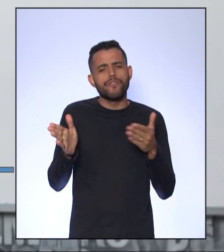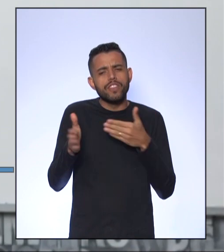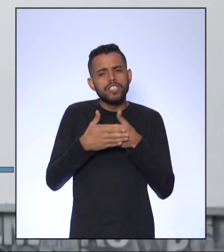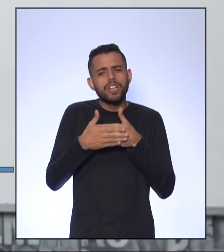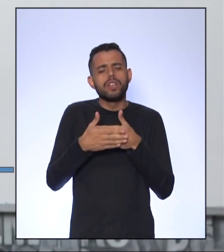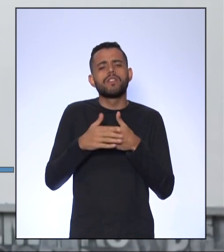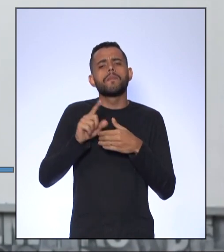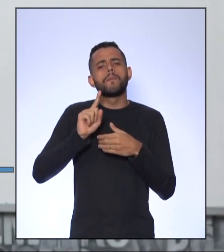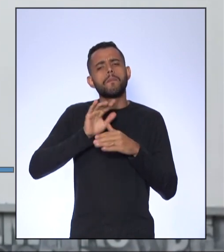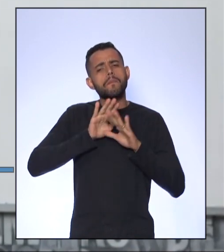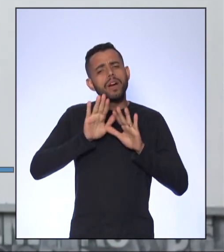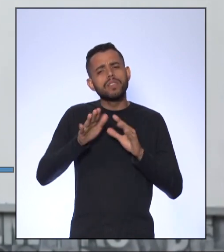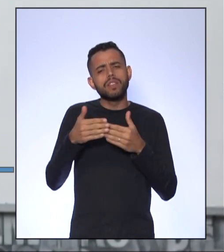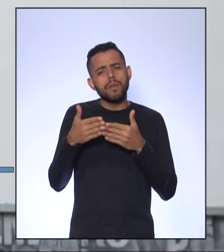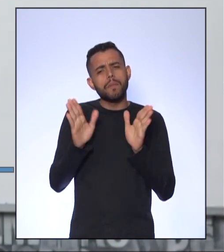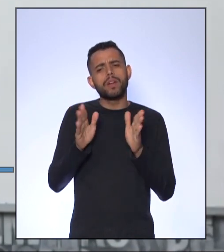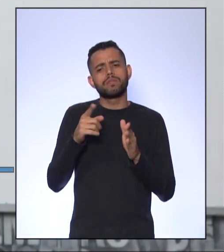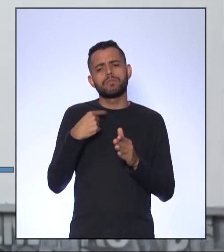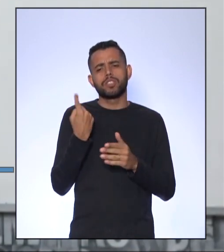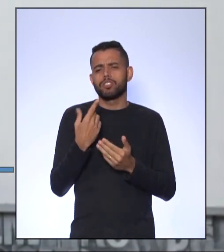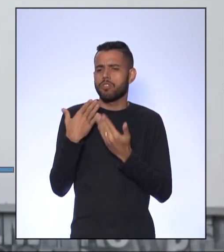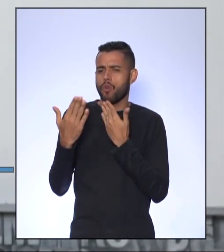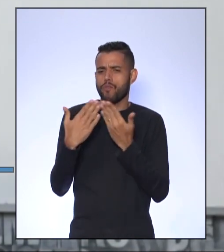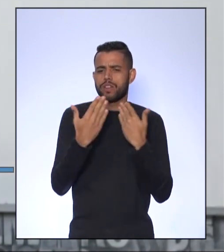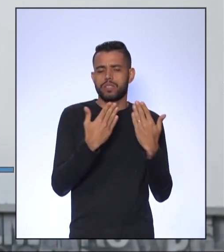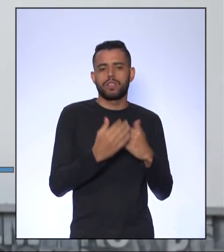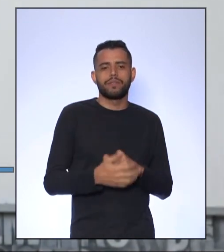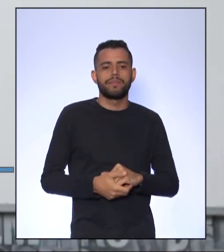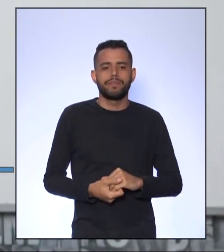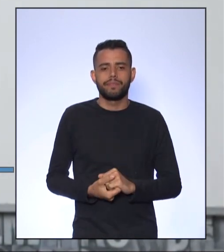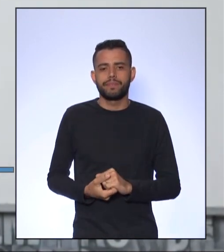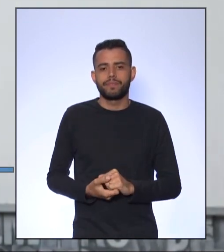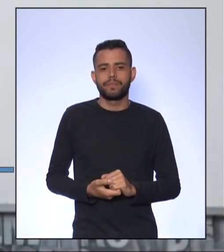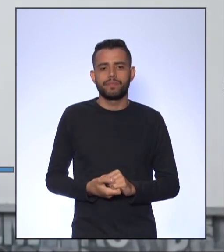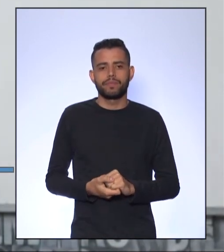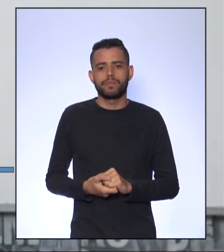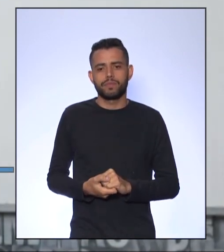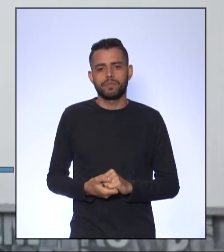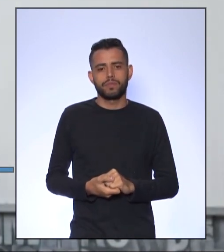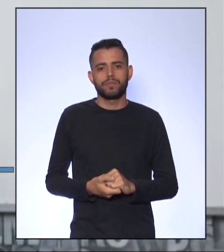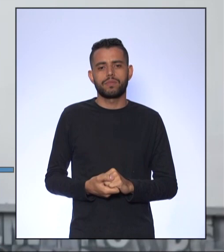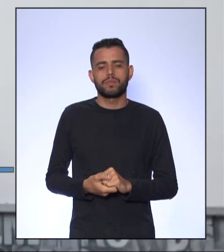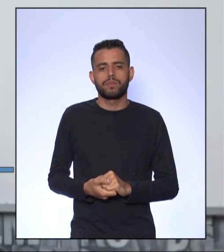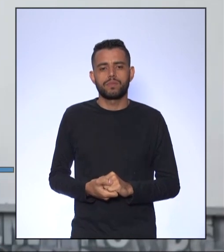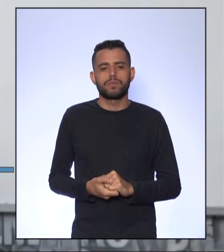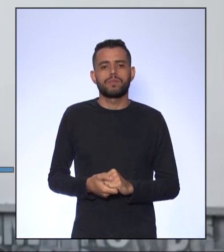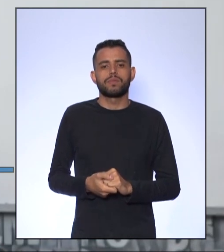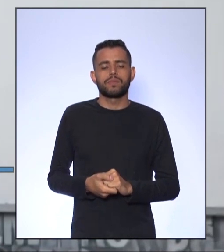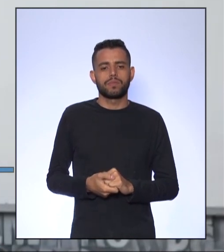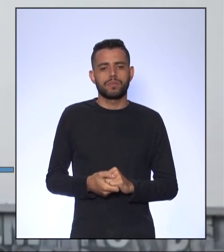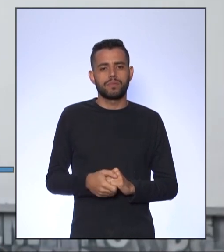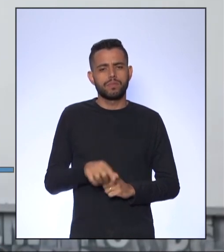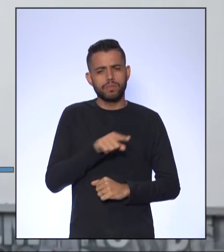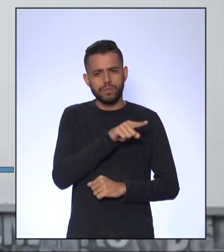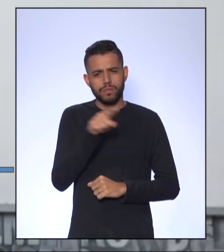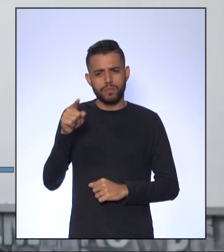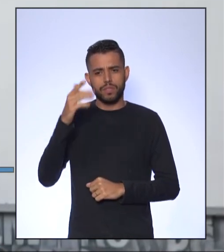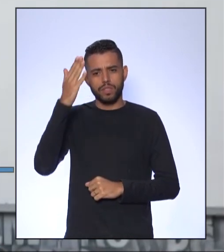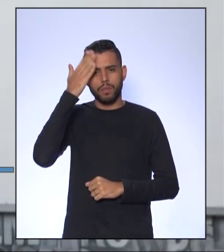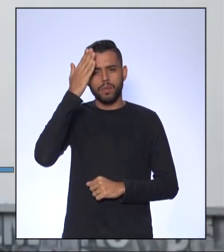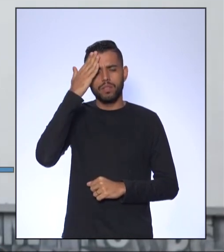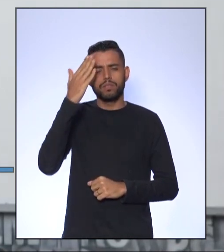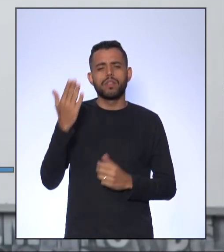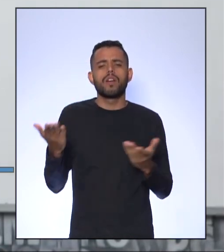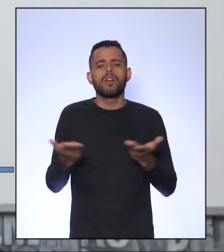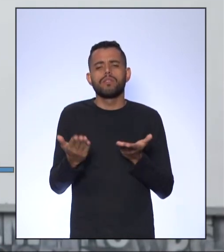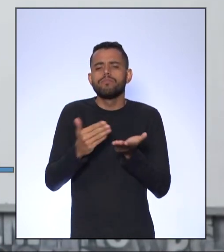gente conversar bastante. Agora vamos lá. Sabendo desta primeira